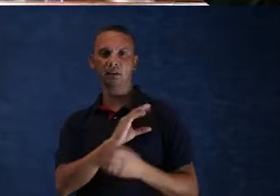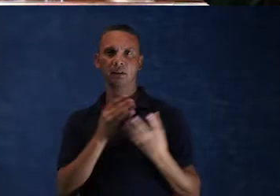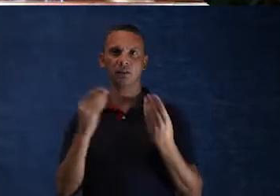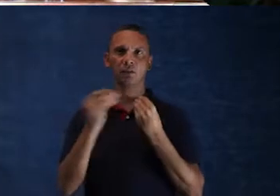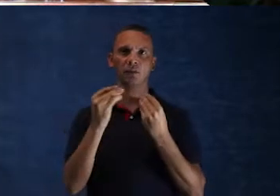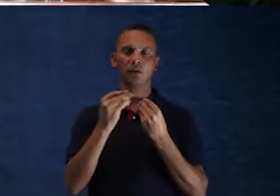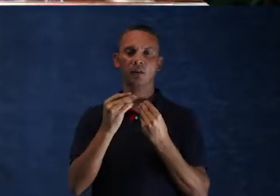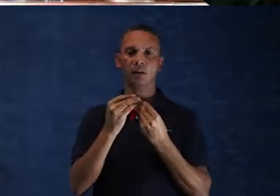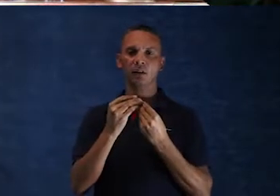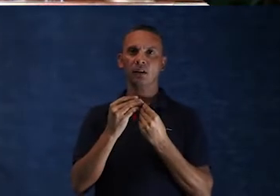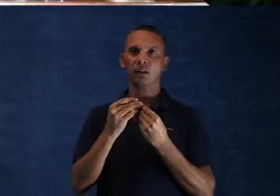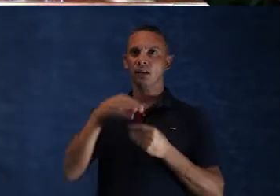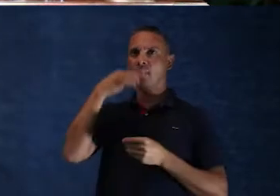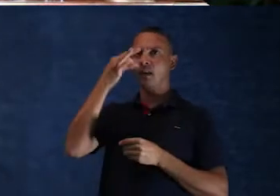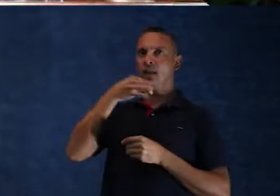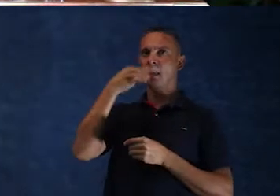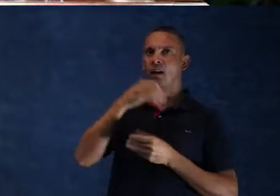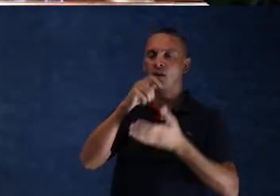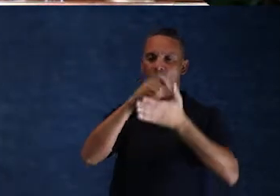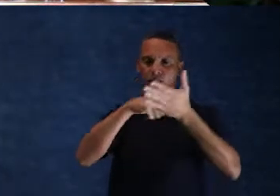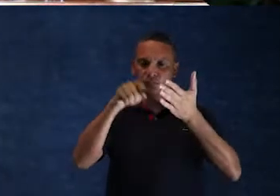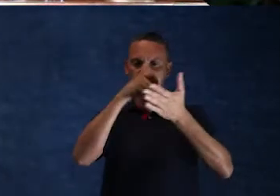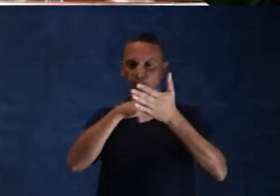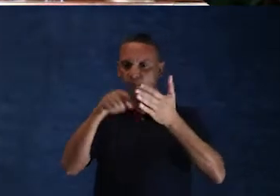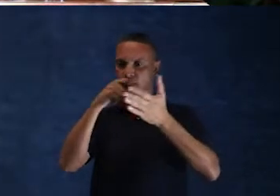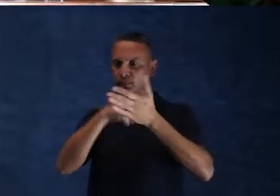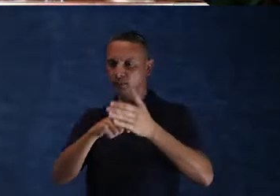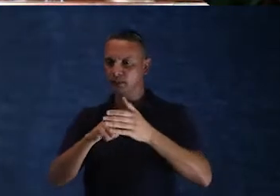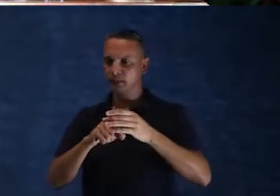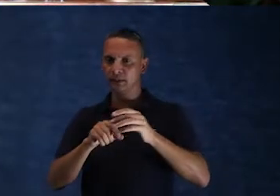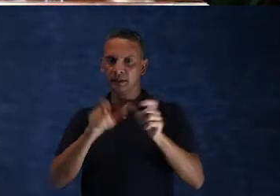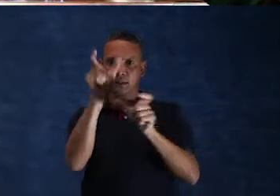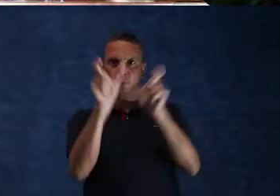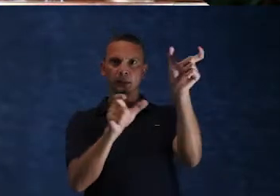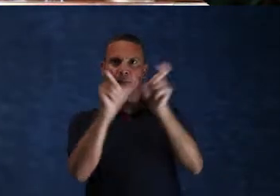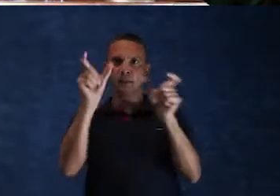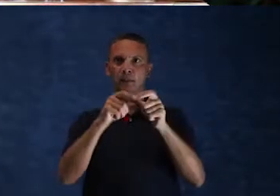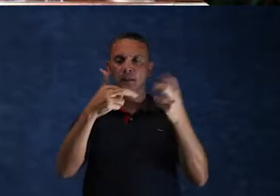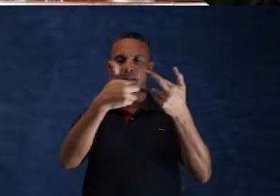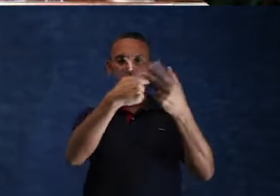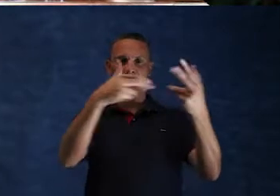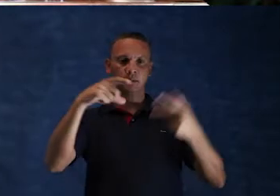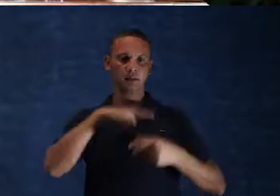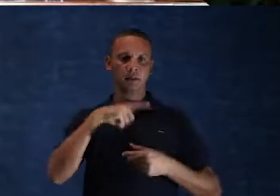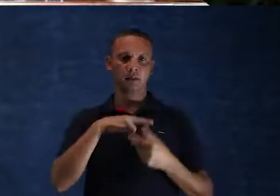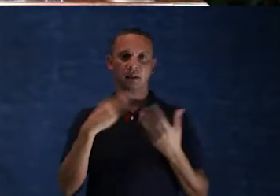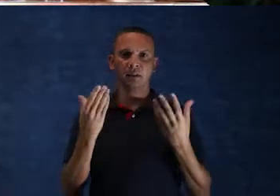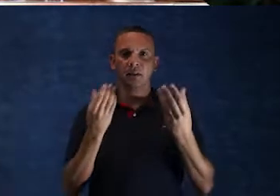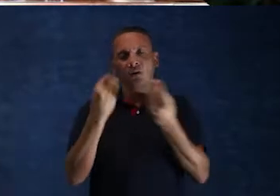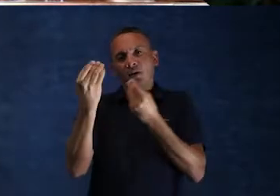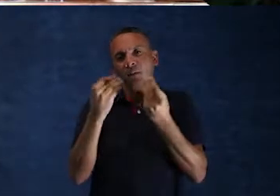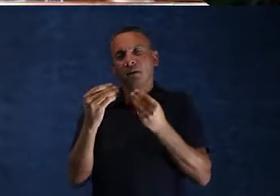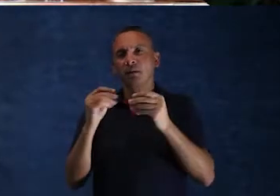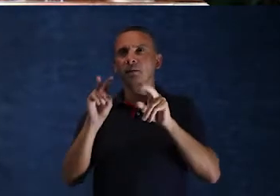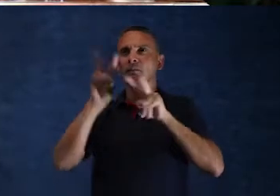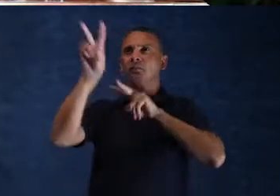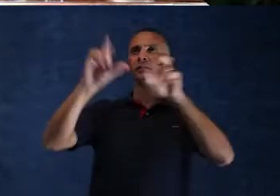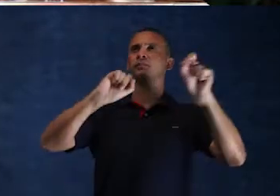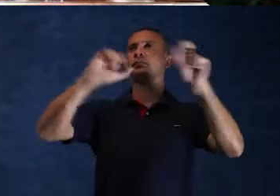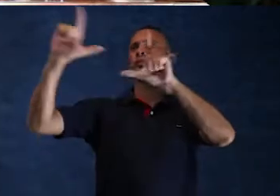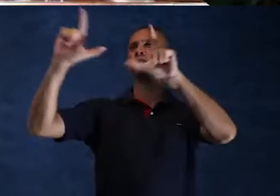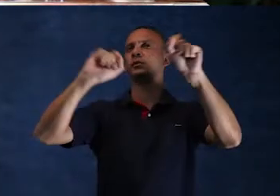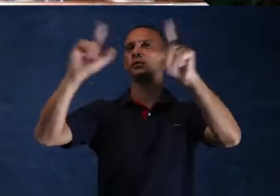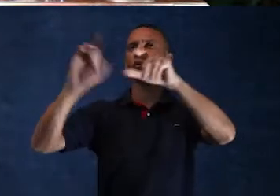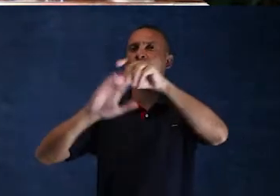o narrador vai editando, na penumbra, sua versão do desenrolar dos fatos, ou de certas imagens de